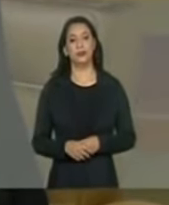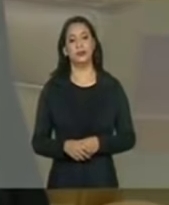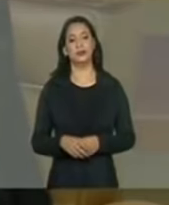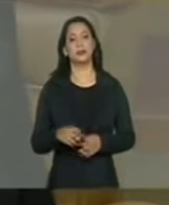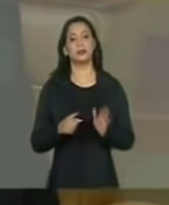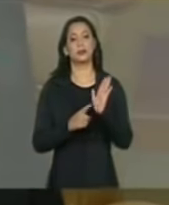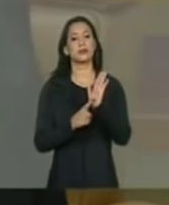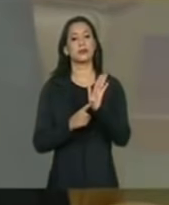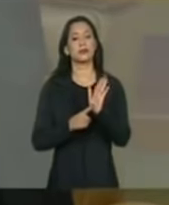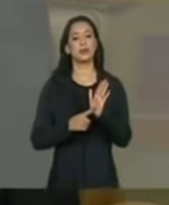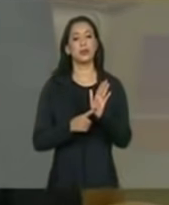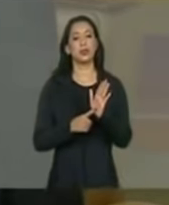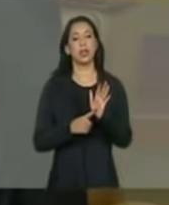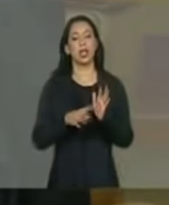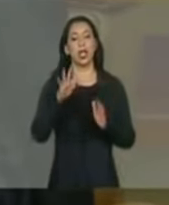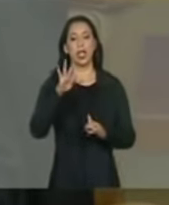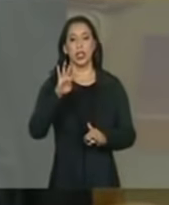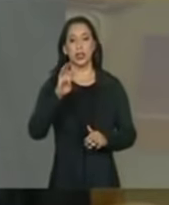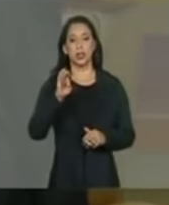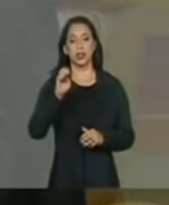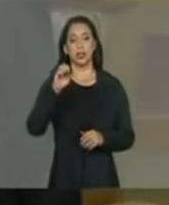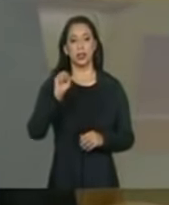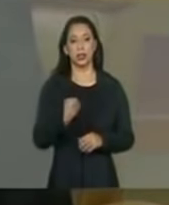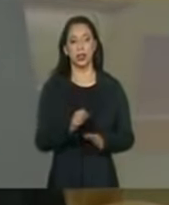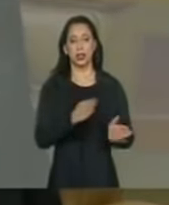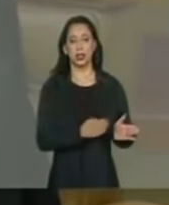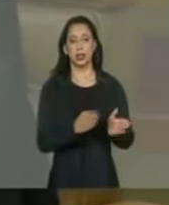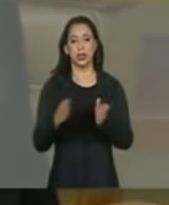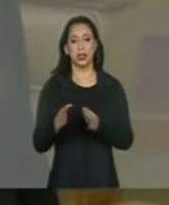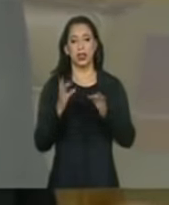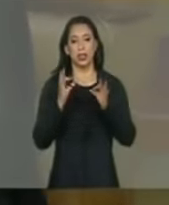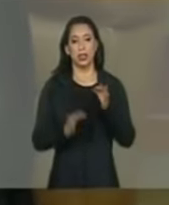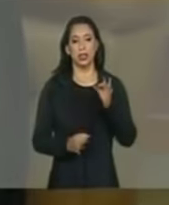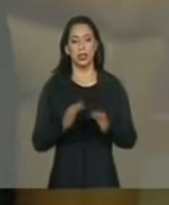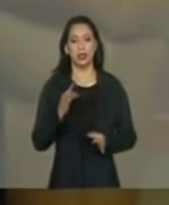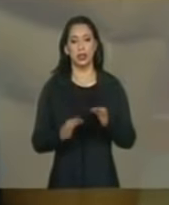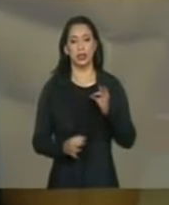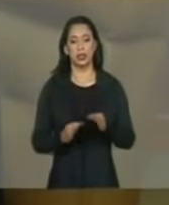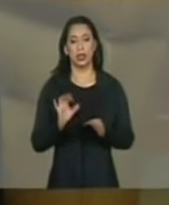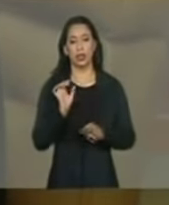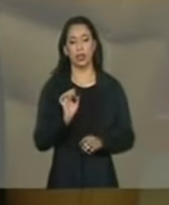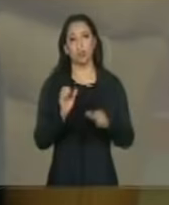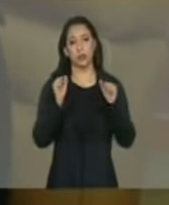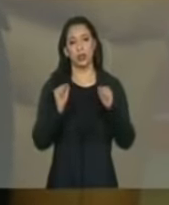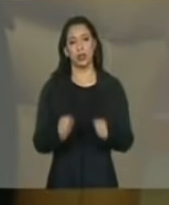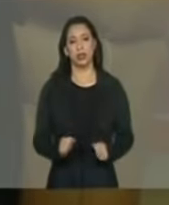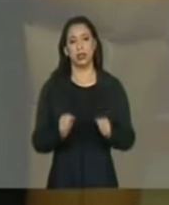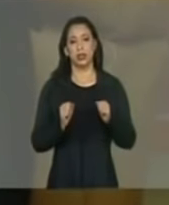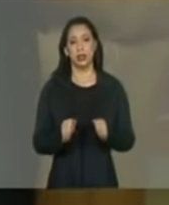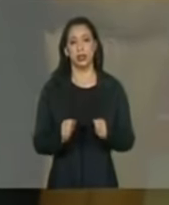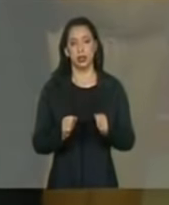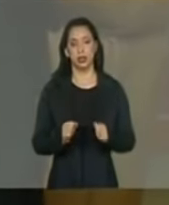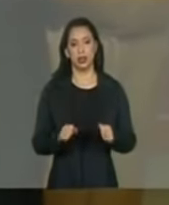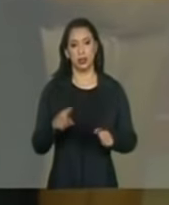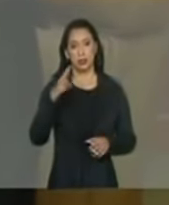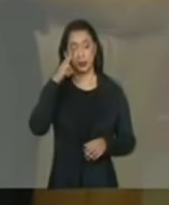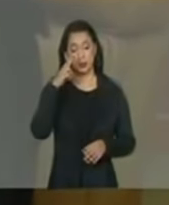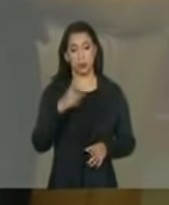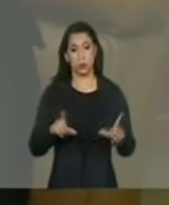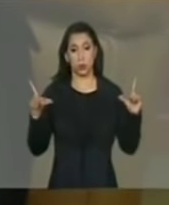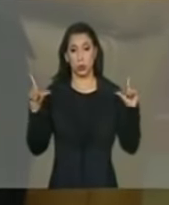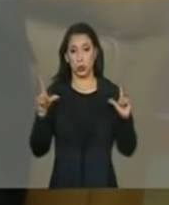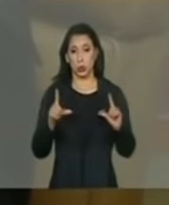segundo a tese do texto julgado as prisões somente poderiam efetivasse depois de esgotado